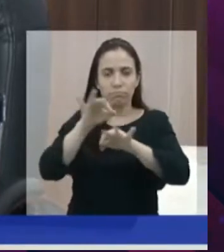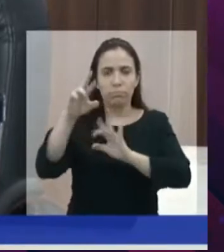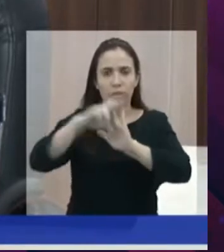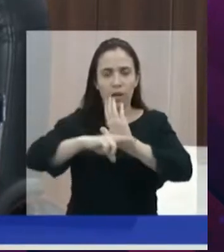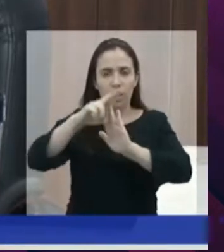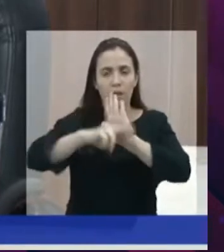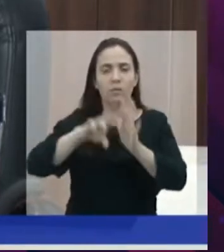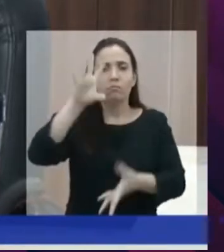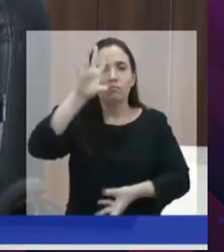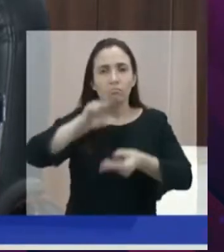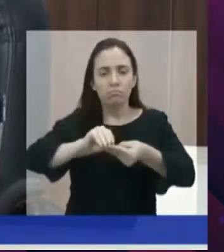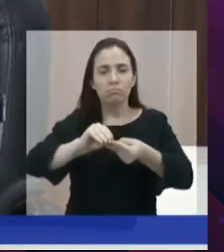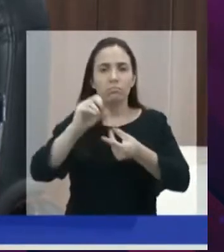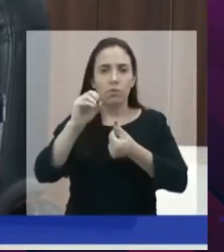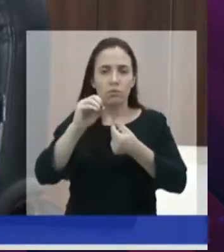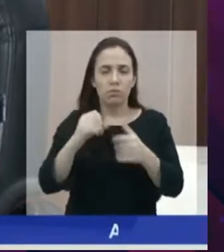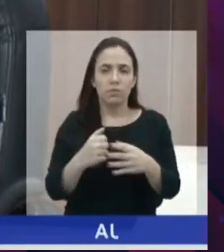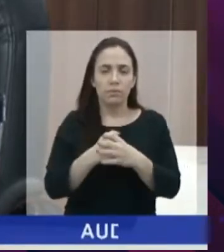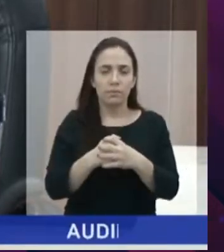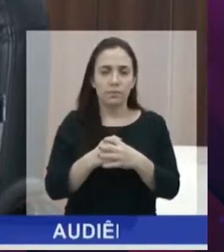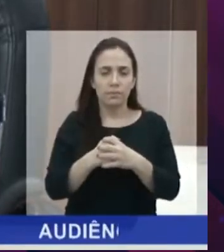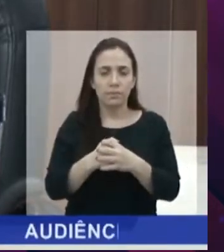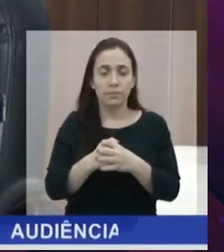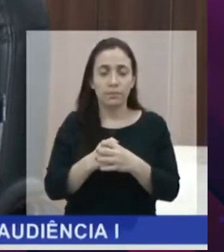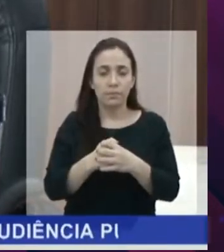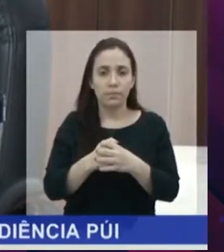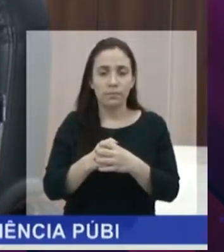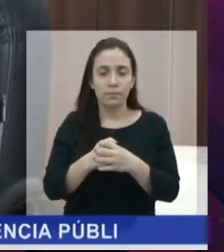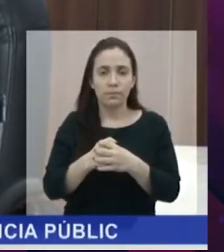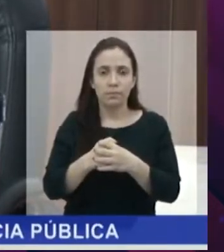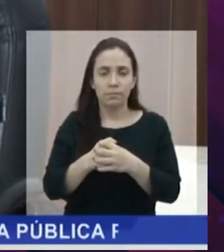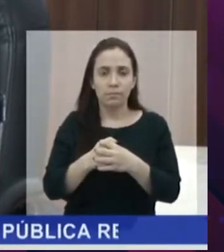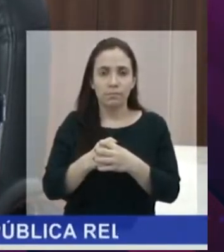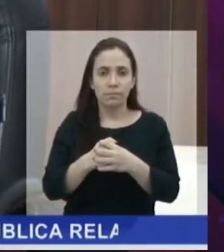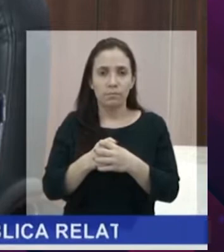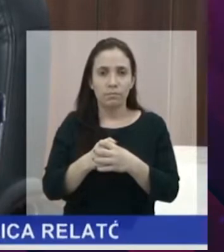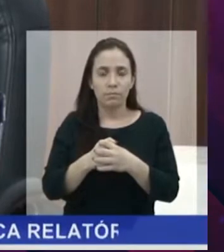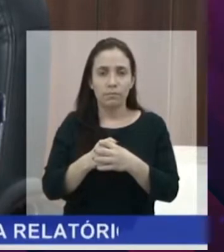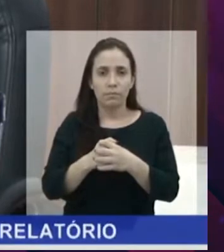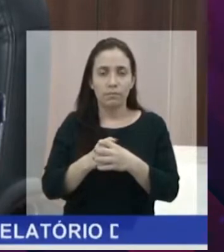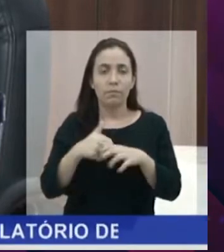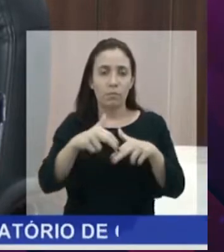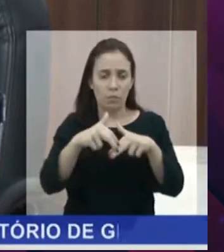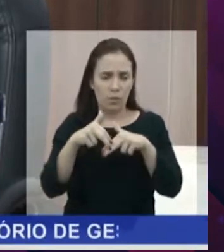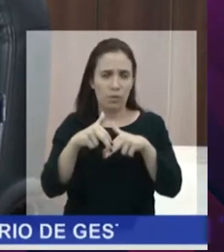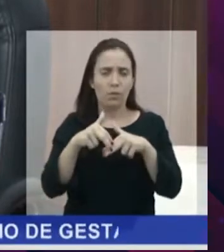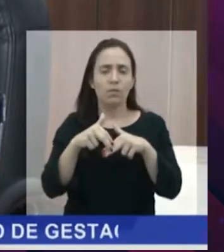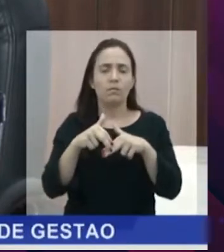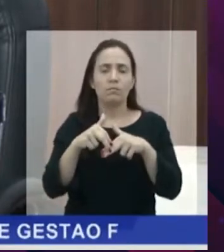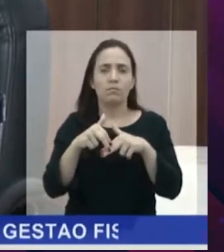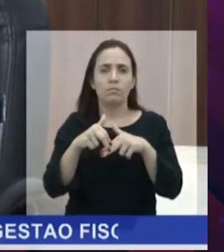casa Legislativa do país Que tem toda a programação Desde sessões Até programas